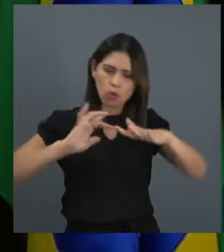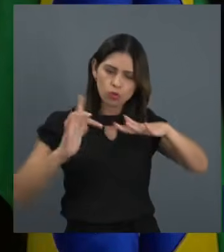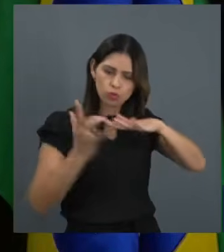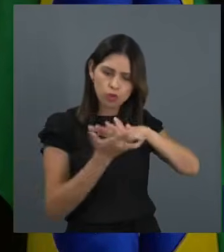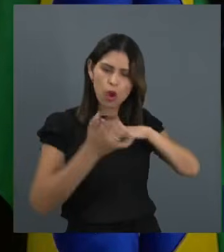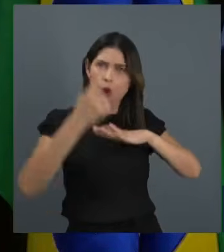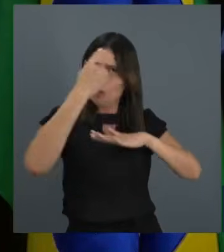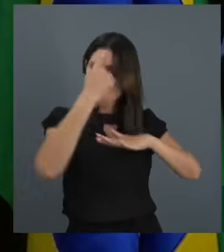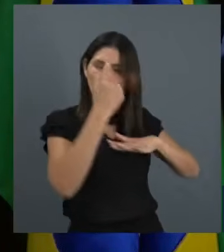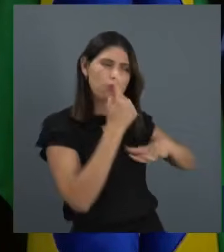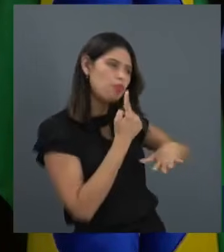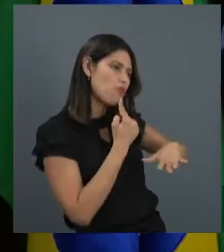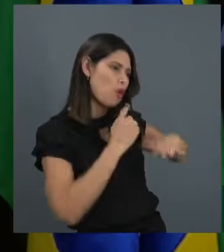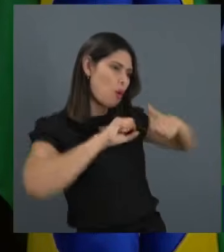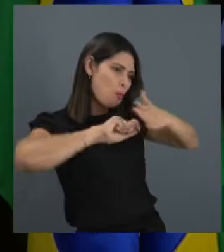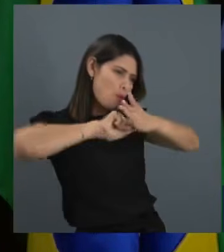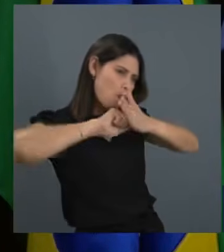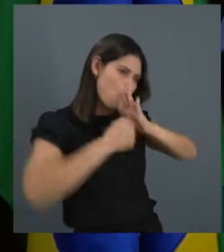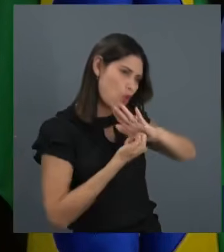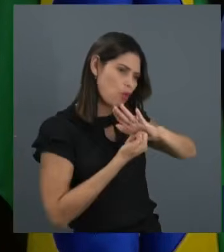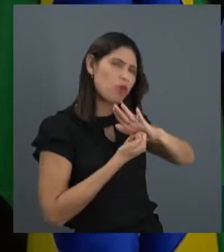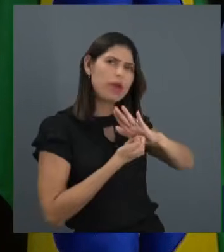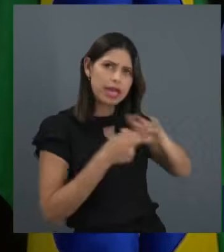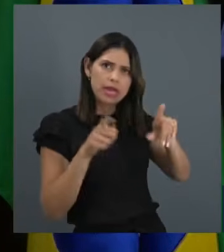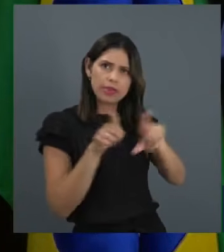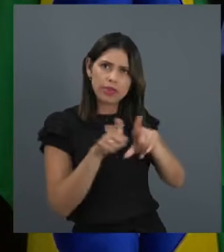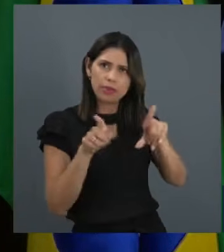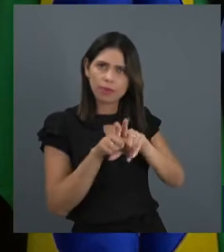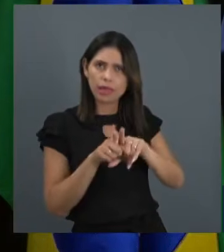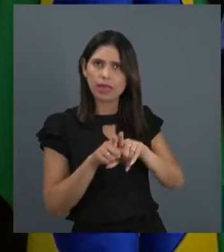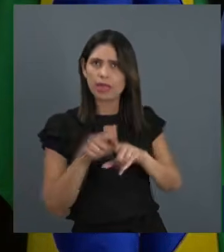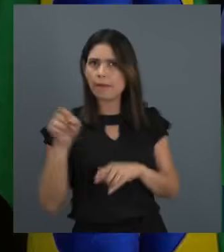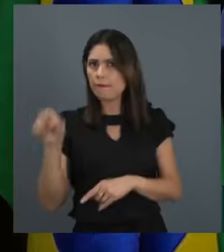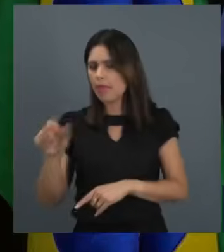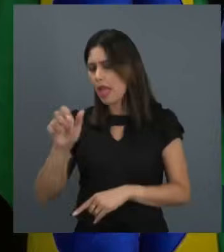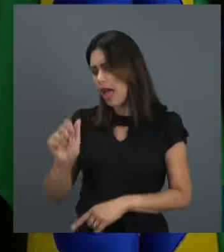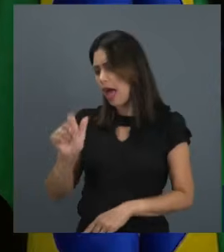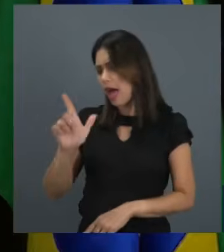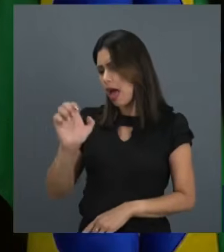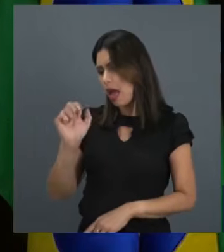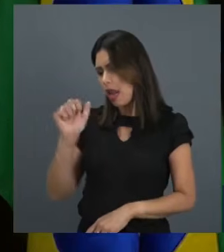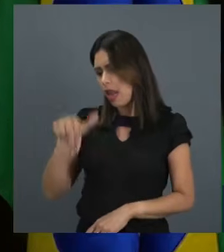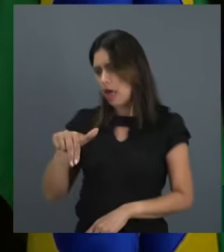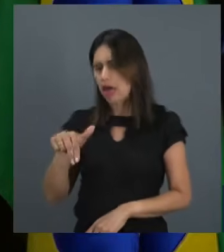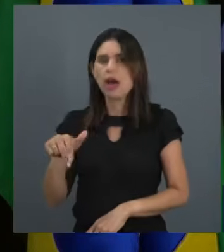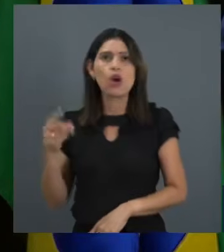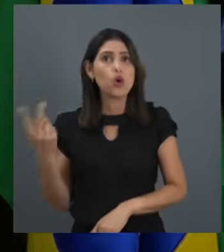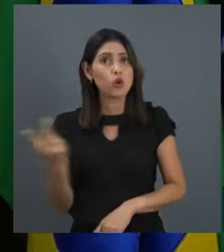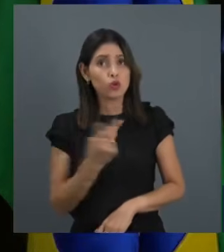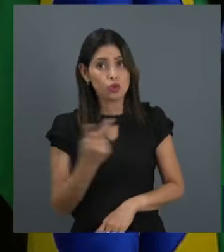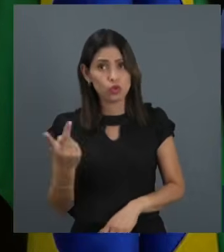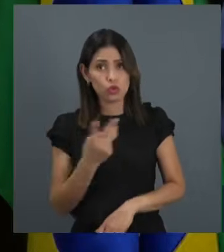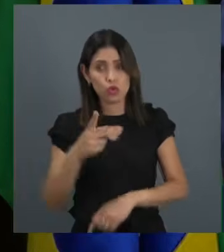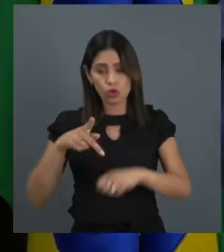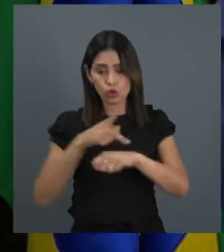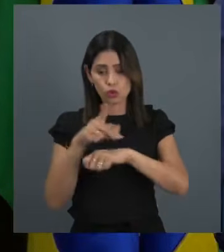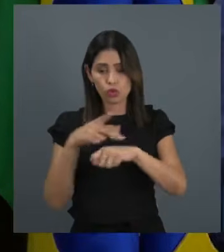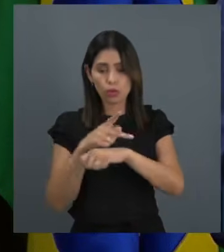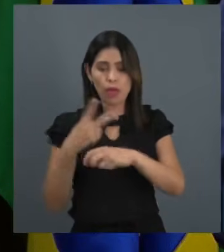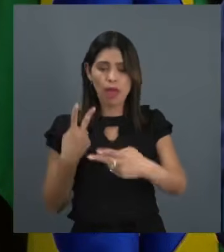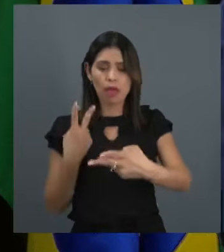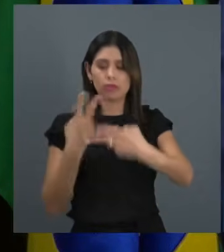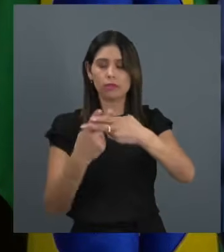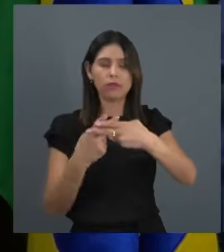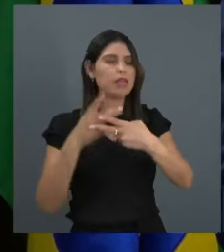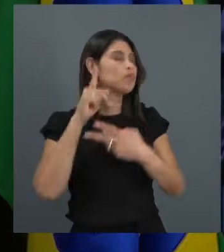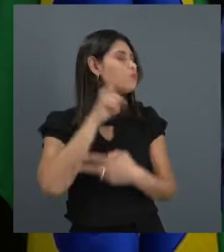Ludmila Lins Grilo e do jornalista Alan dos Santos, ambos autoexilados nos Estados Unidos em função da perseguição